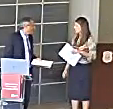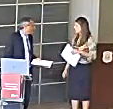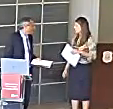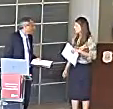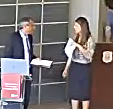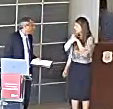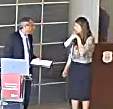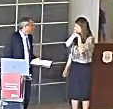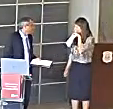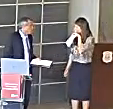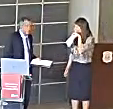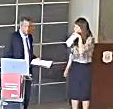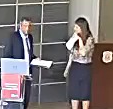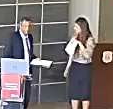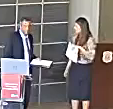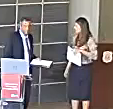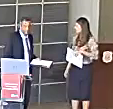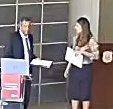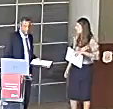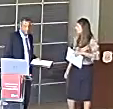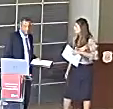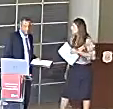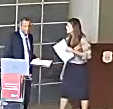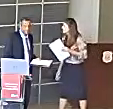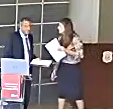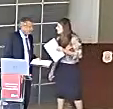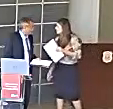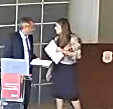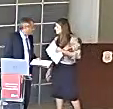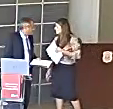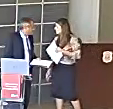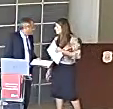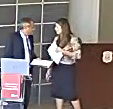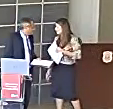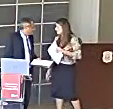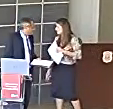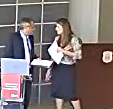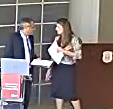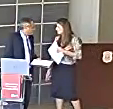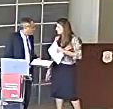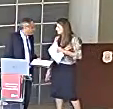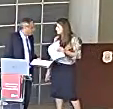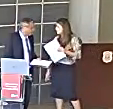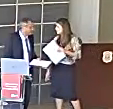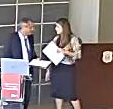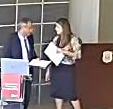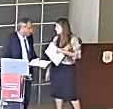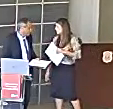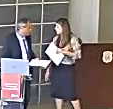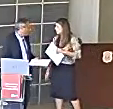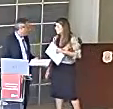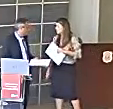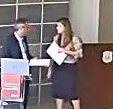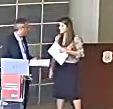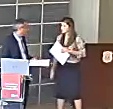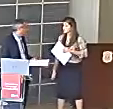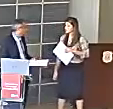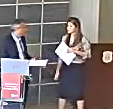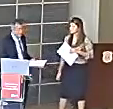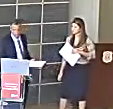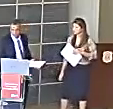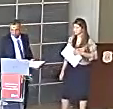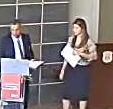eh que que nós vamos passar né antes de abrir o debate para os componentes da que desde já